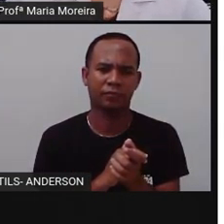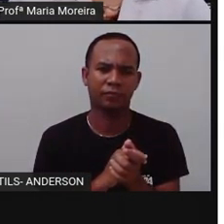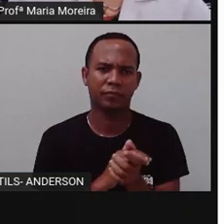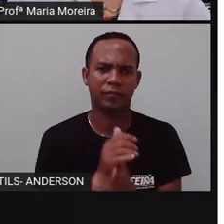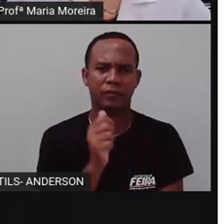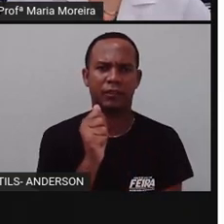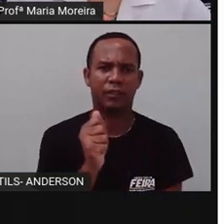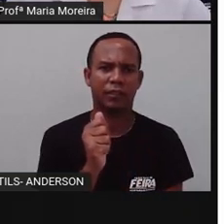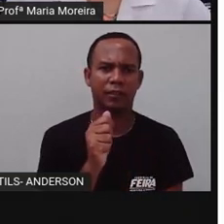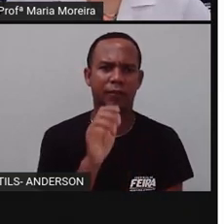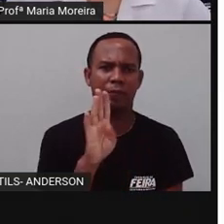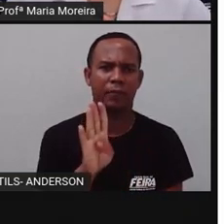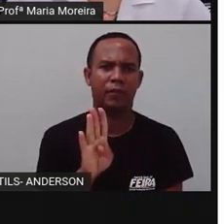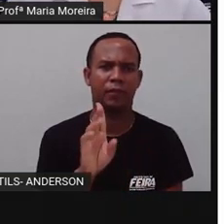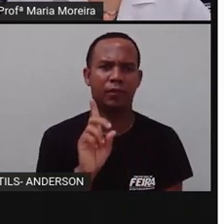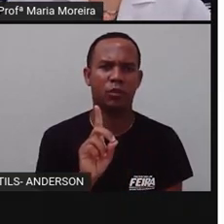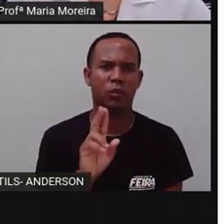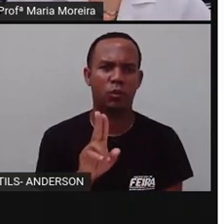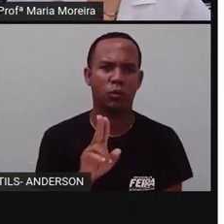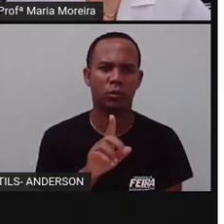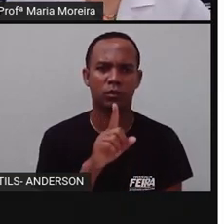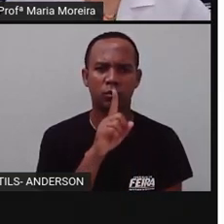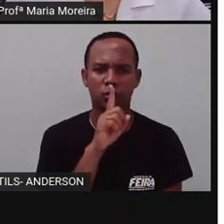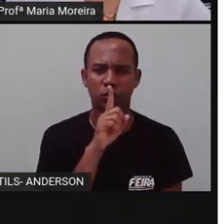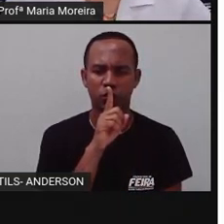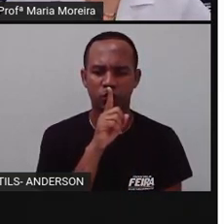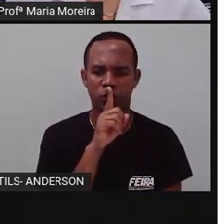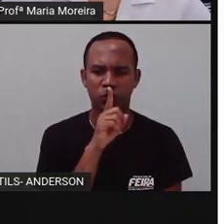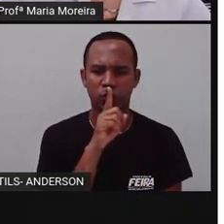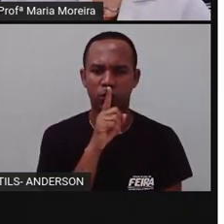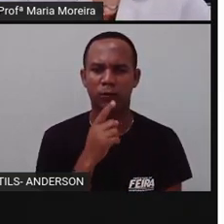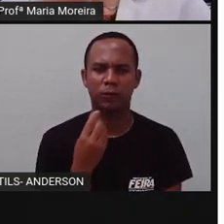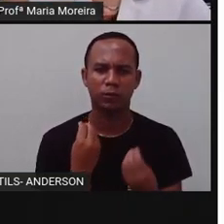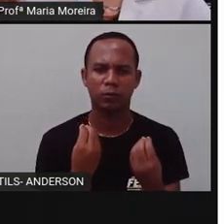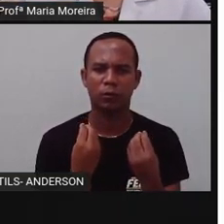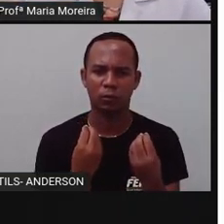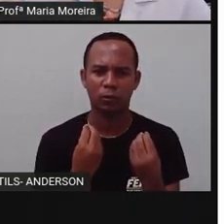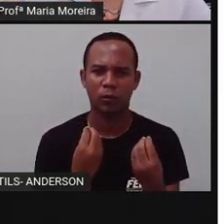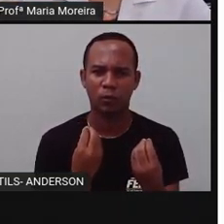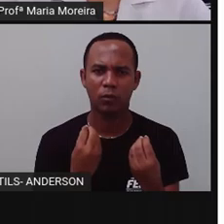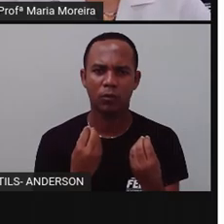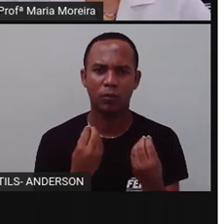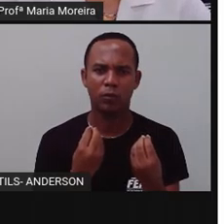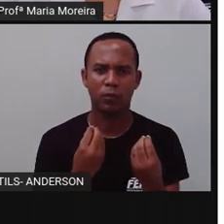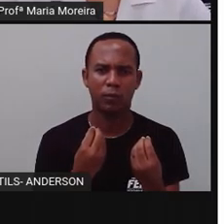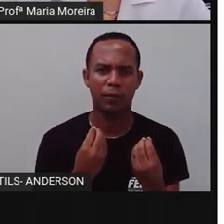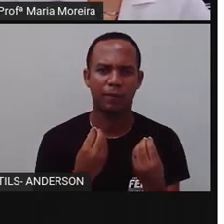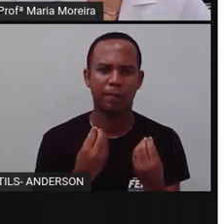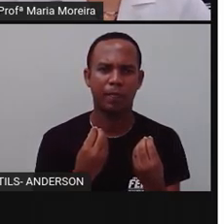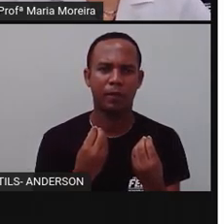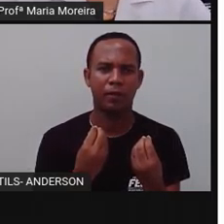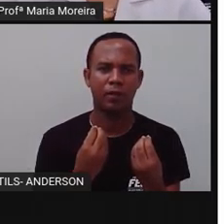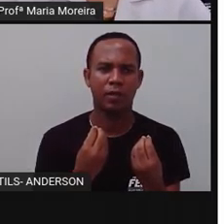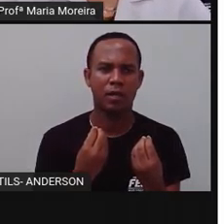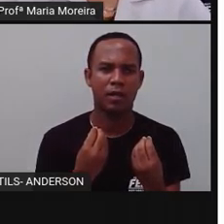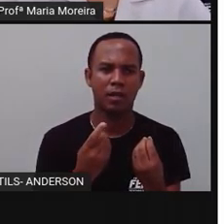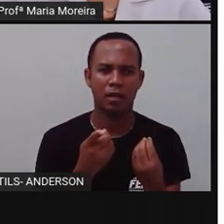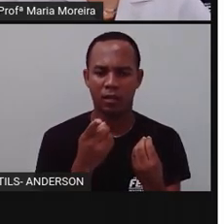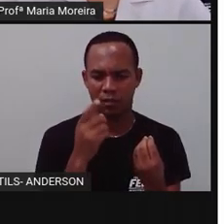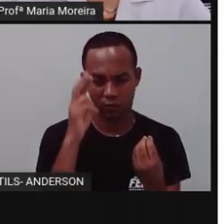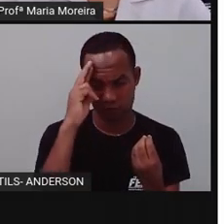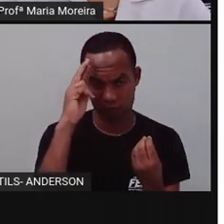Abdu não pôde dizer nada. E o que diria, né, diante daquele raciocínio tão lógico